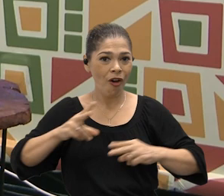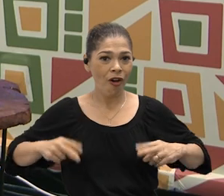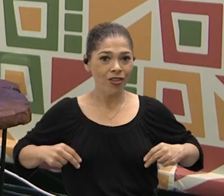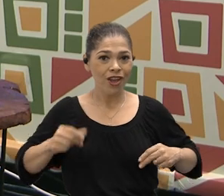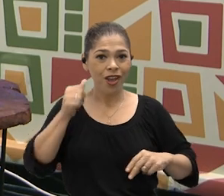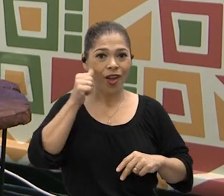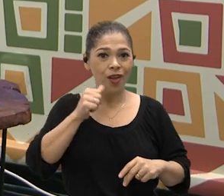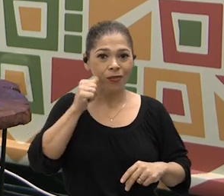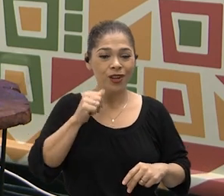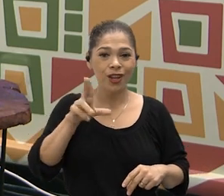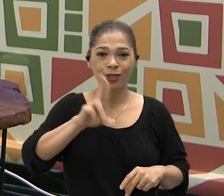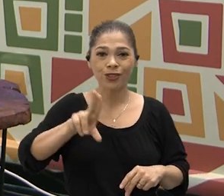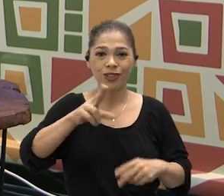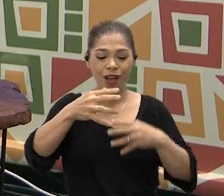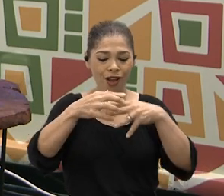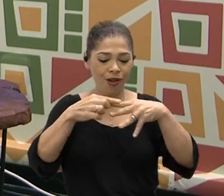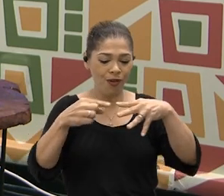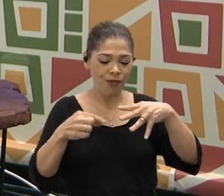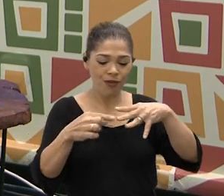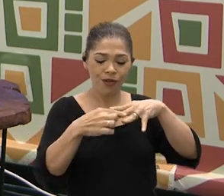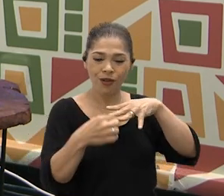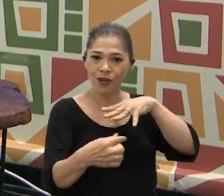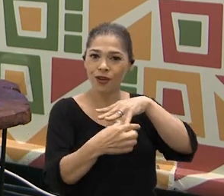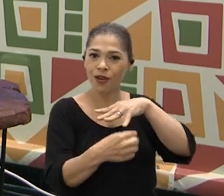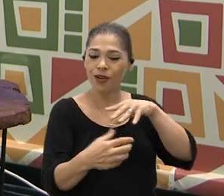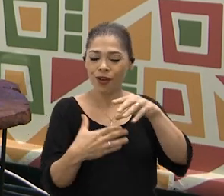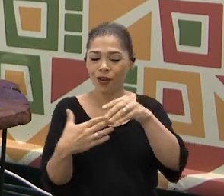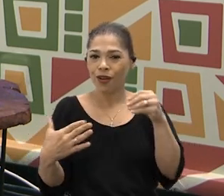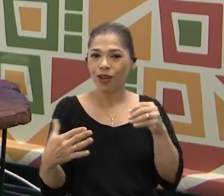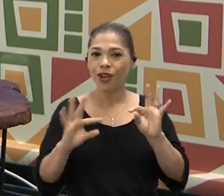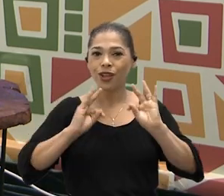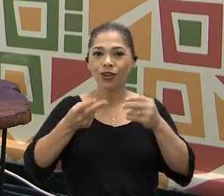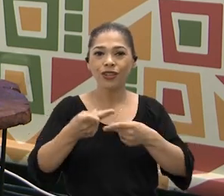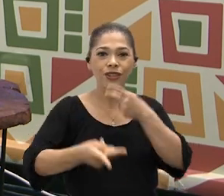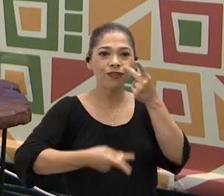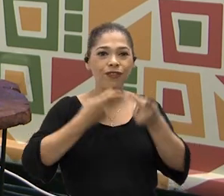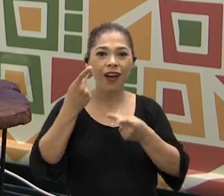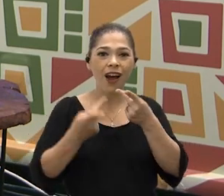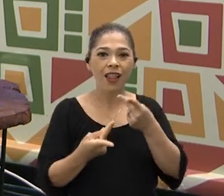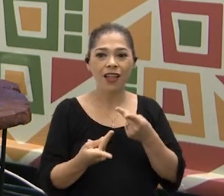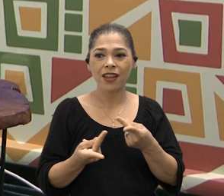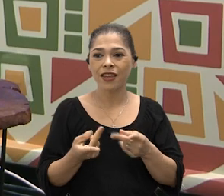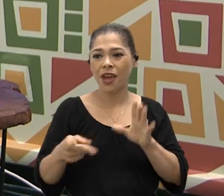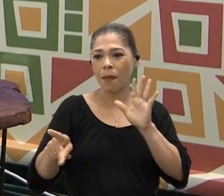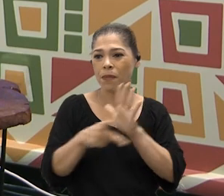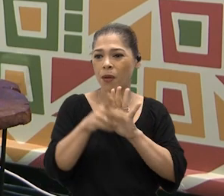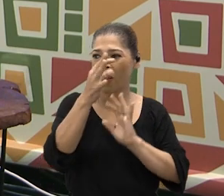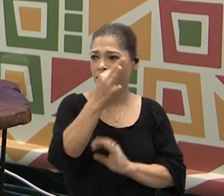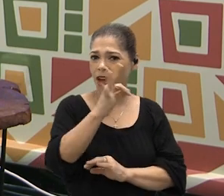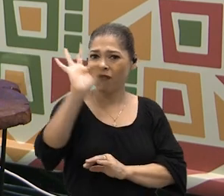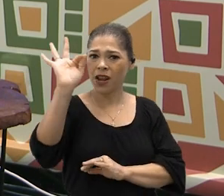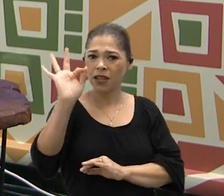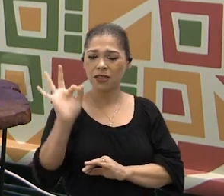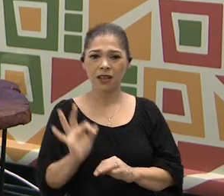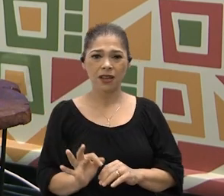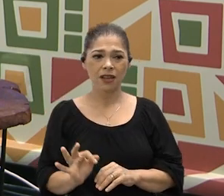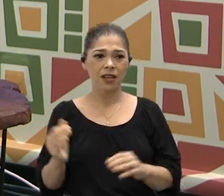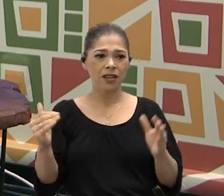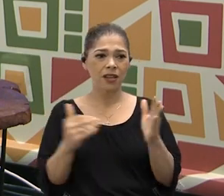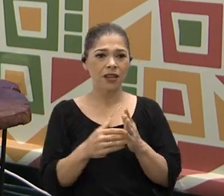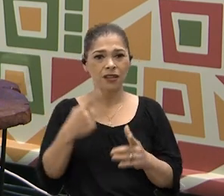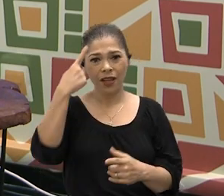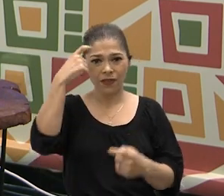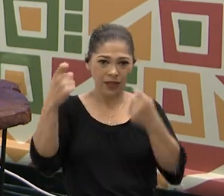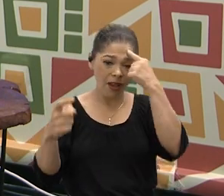mulheres com unhas alongadas e todos falando que é da França francesa a última eleição